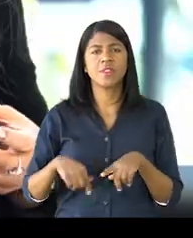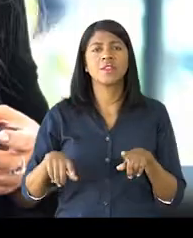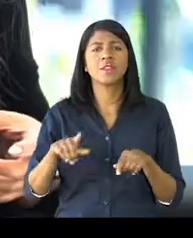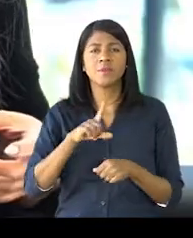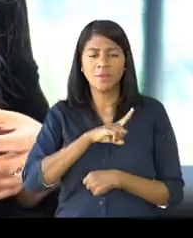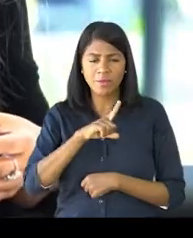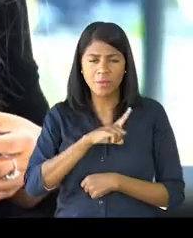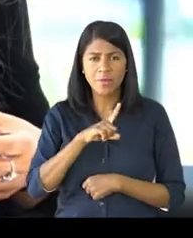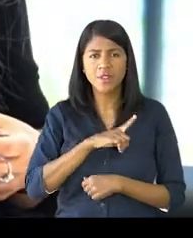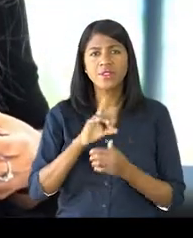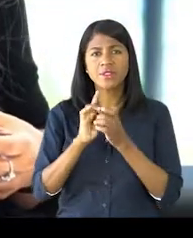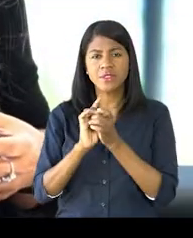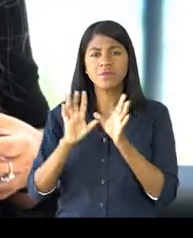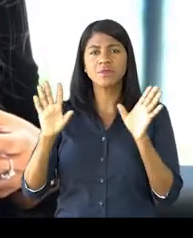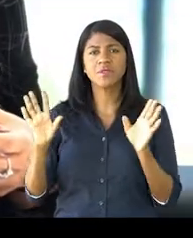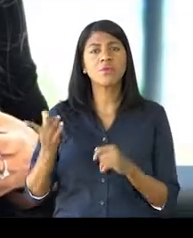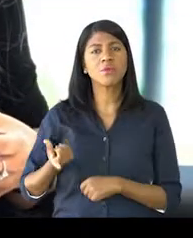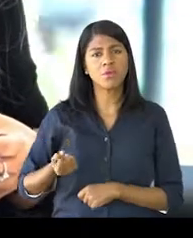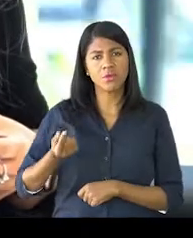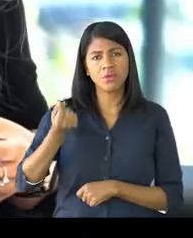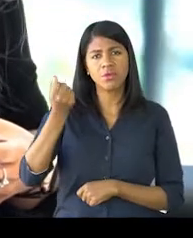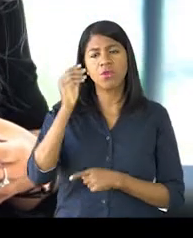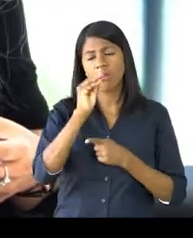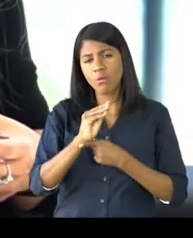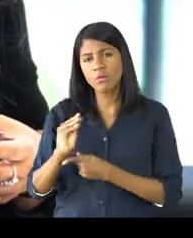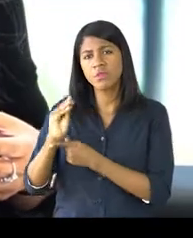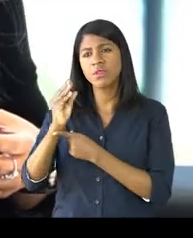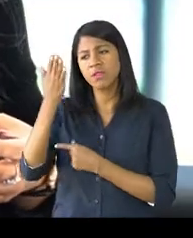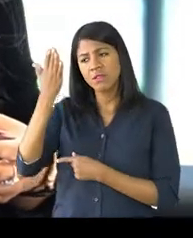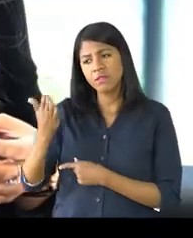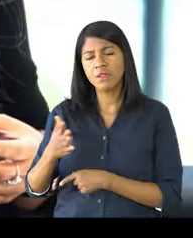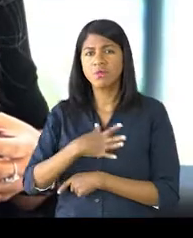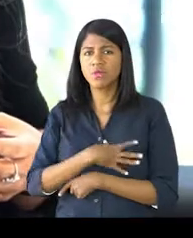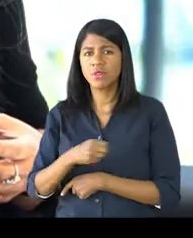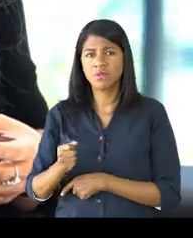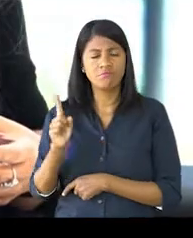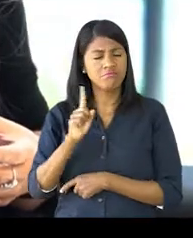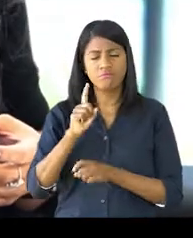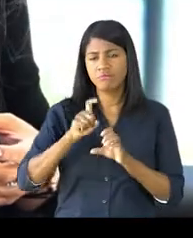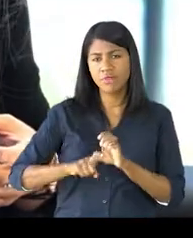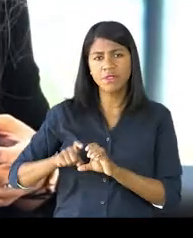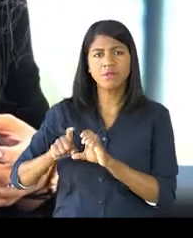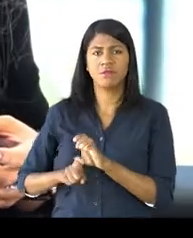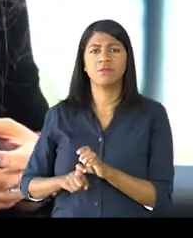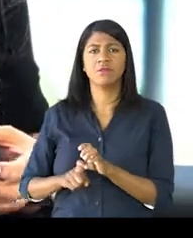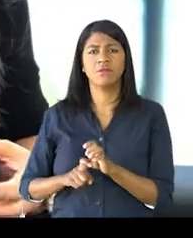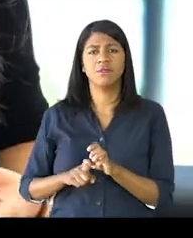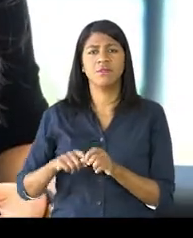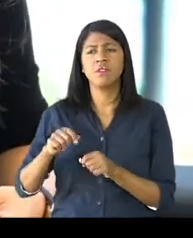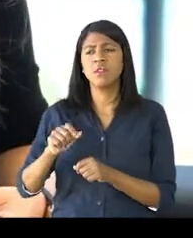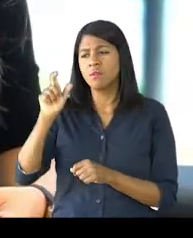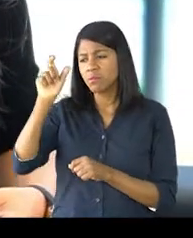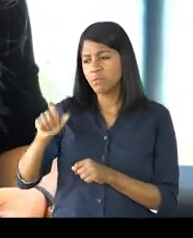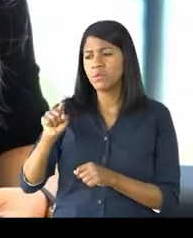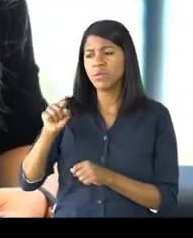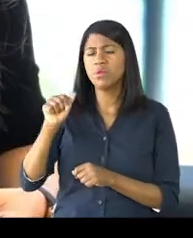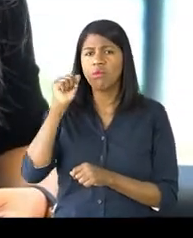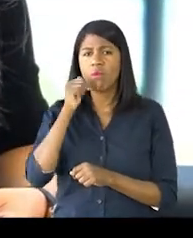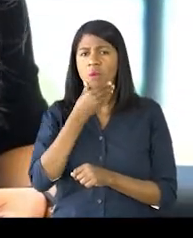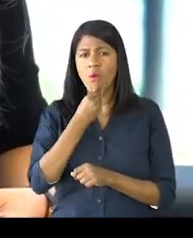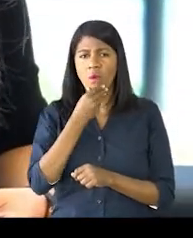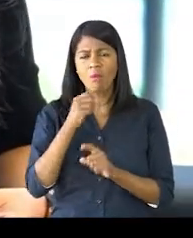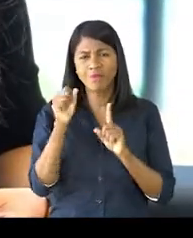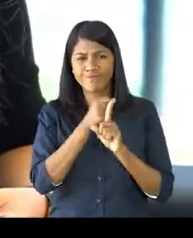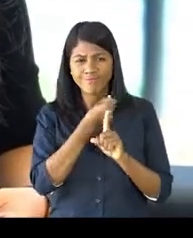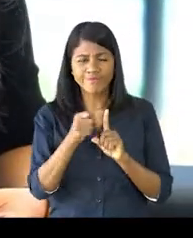trabalho, para ter essa independência econômica para cuidar dela e dos seus filhos e não depender daquele agressor,